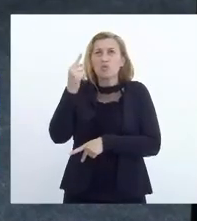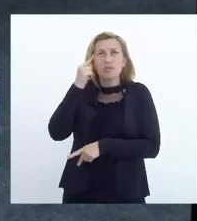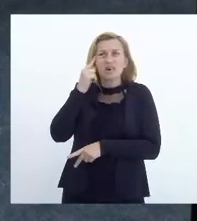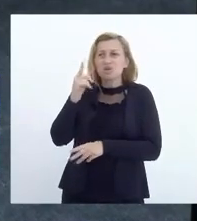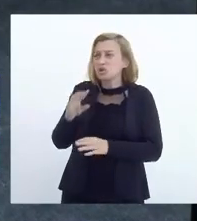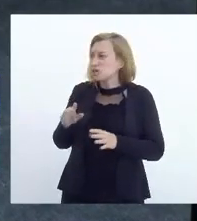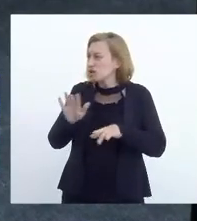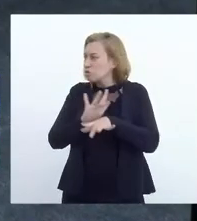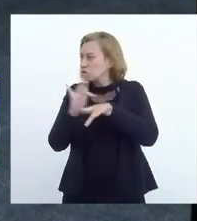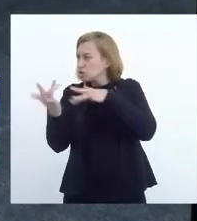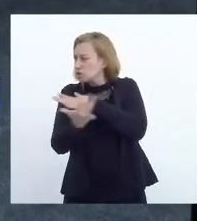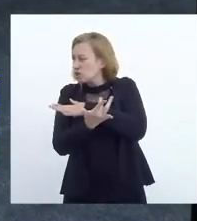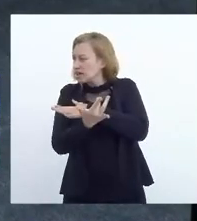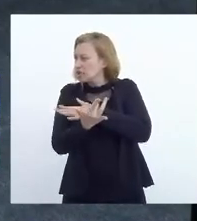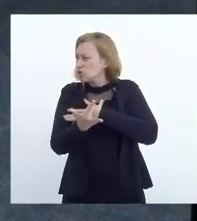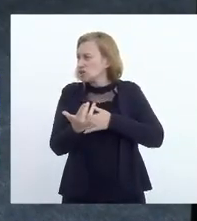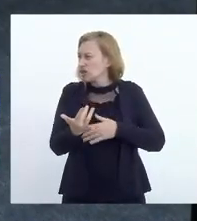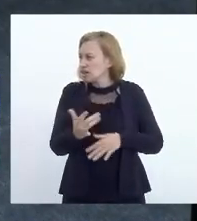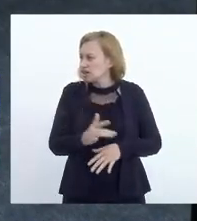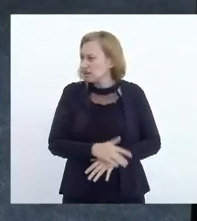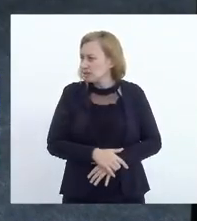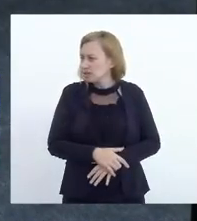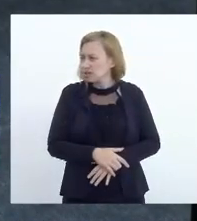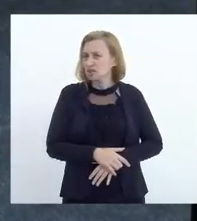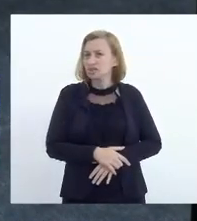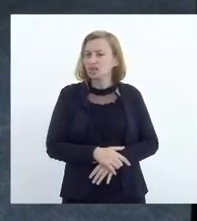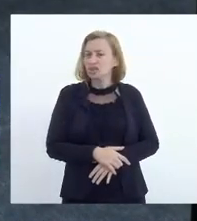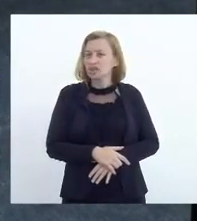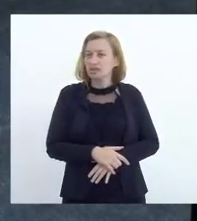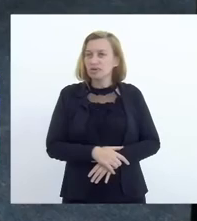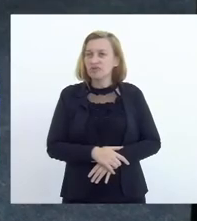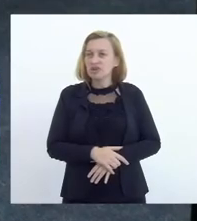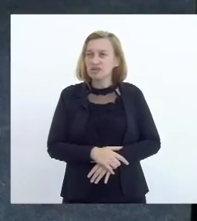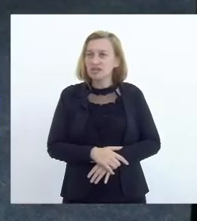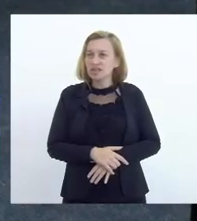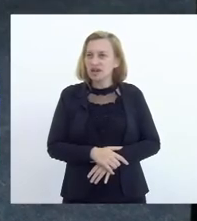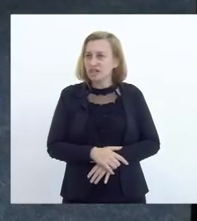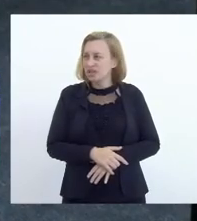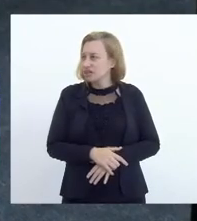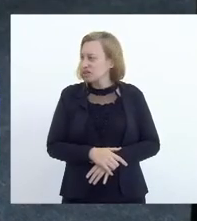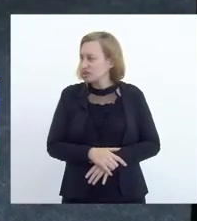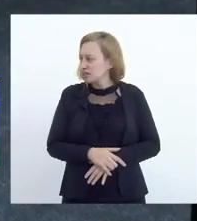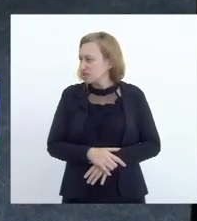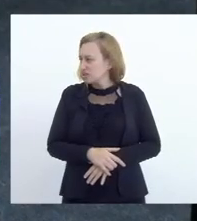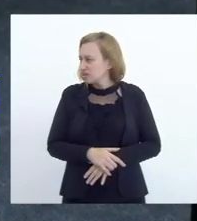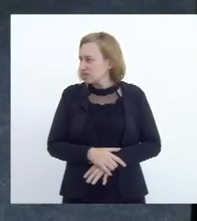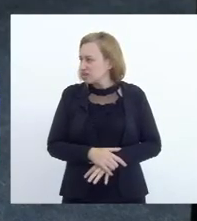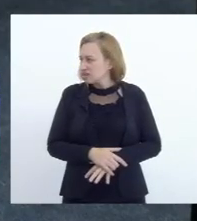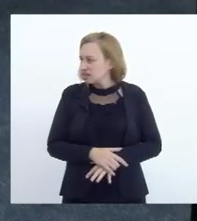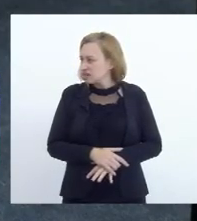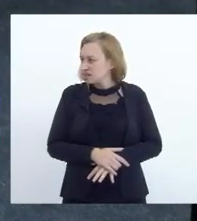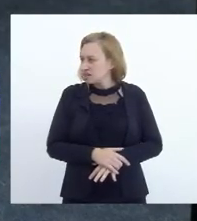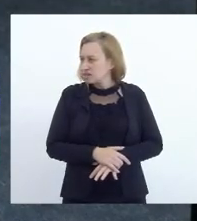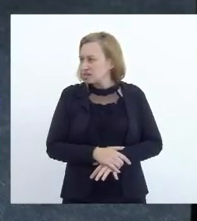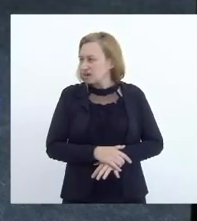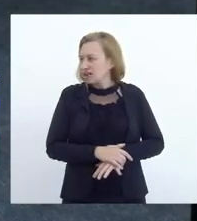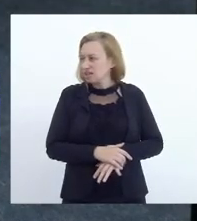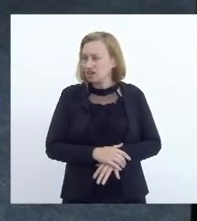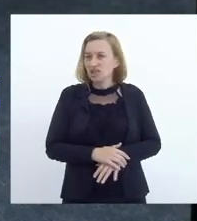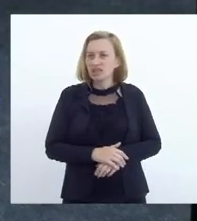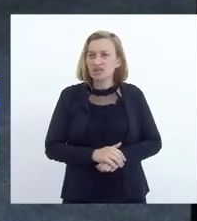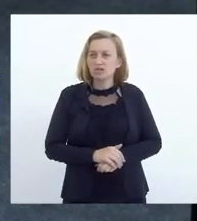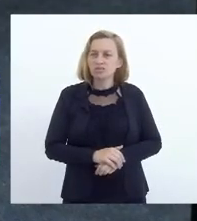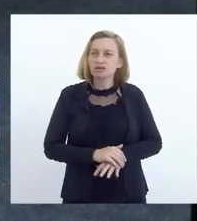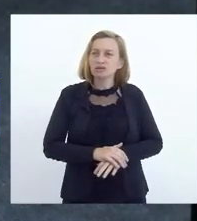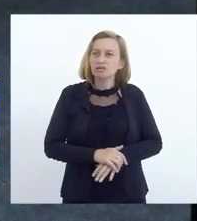na mídia, o que está lá. Ah, filmou, coloca, todo mundo assiste. Se você, Flávio, for perceber quantas curtidas está de Gabriel